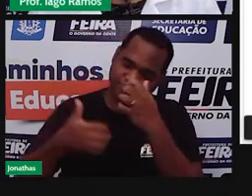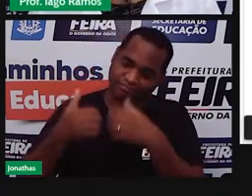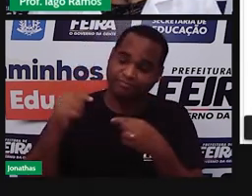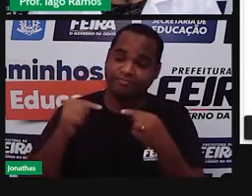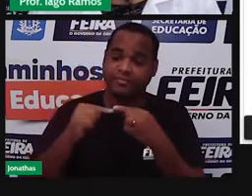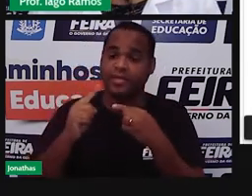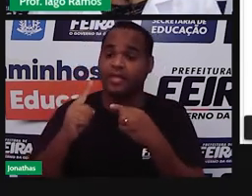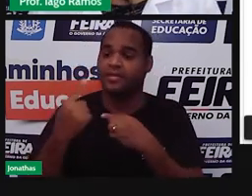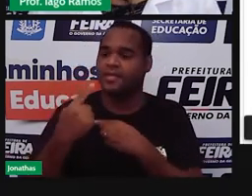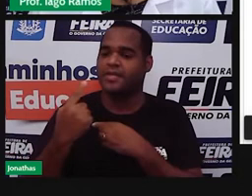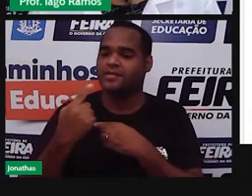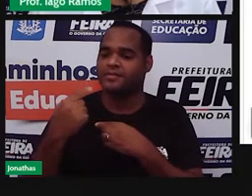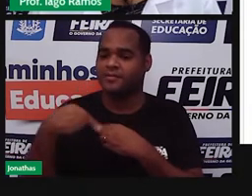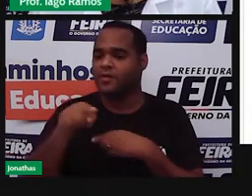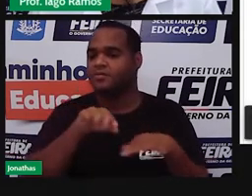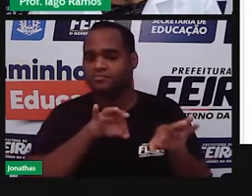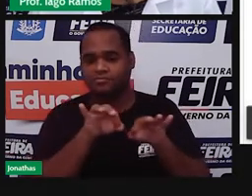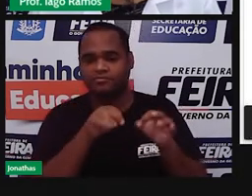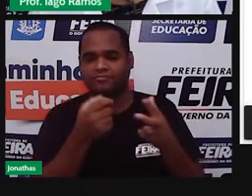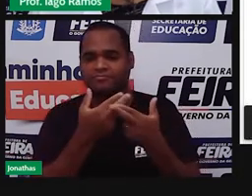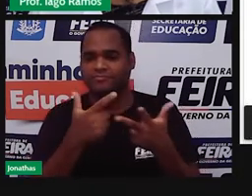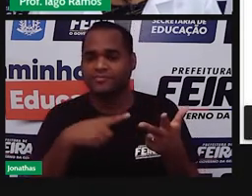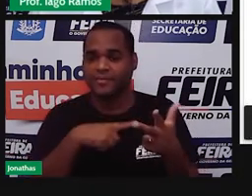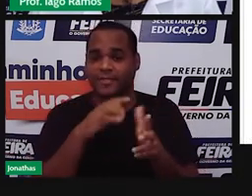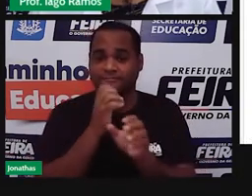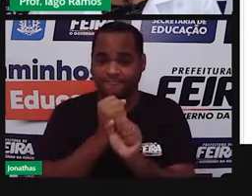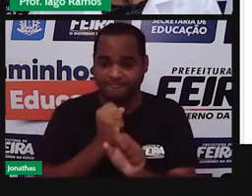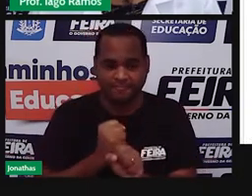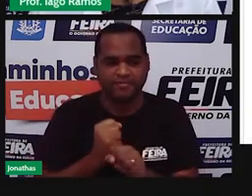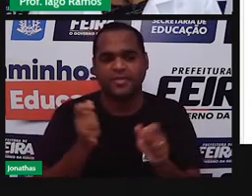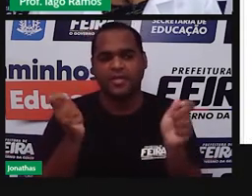Primeiro, veja que aqui eu somei, ó,